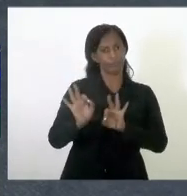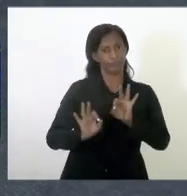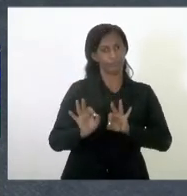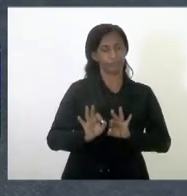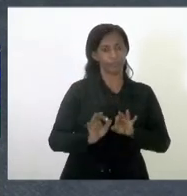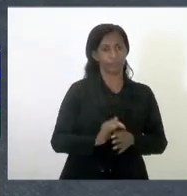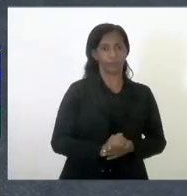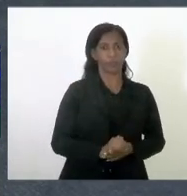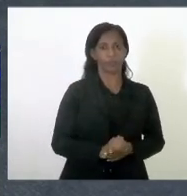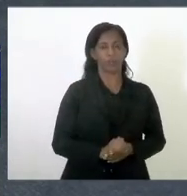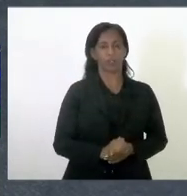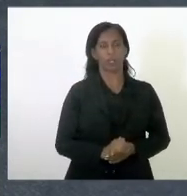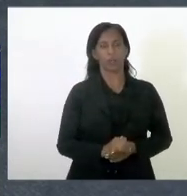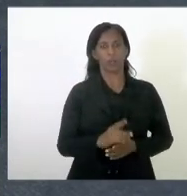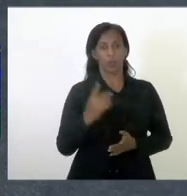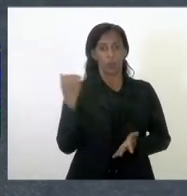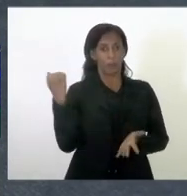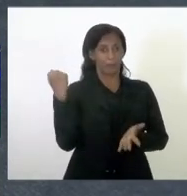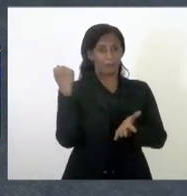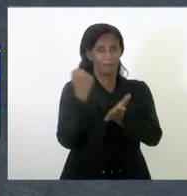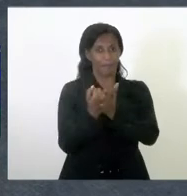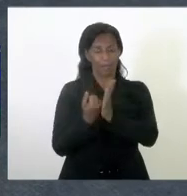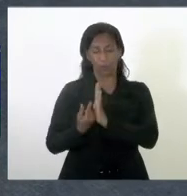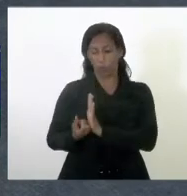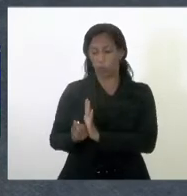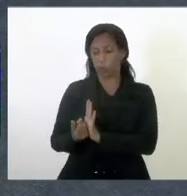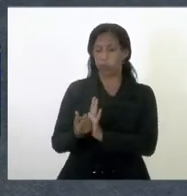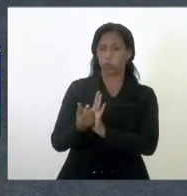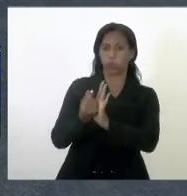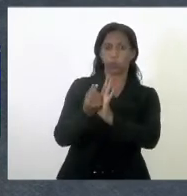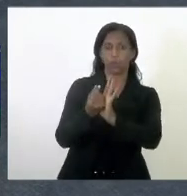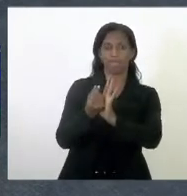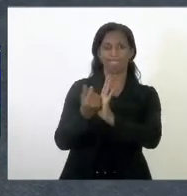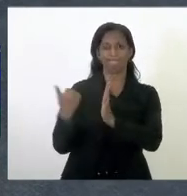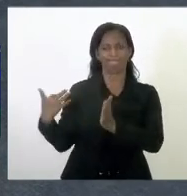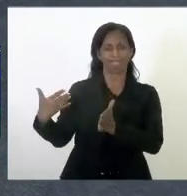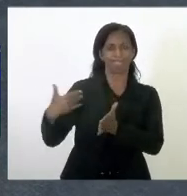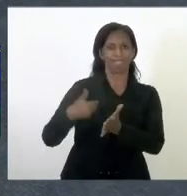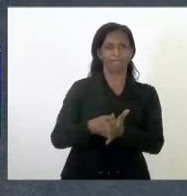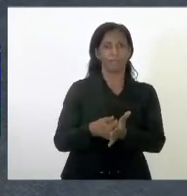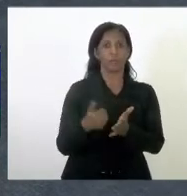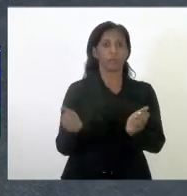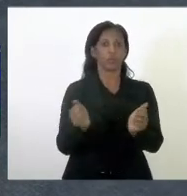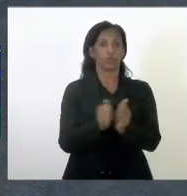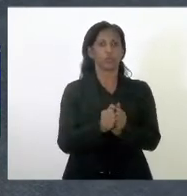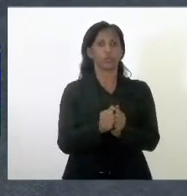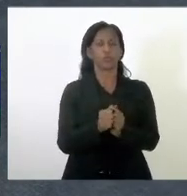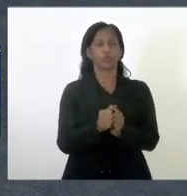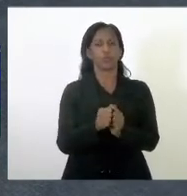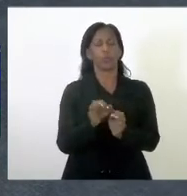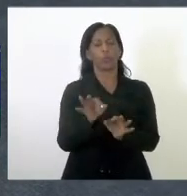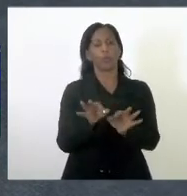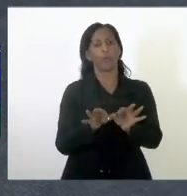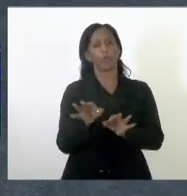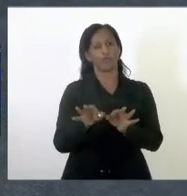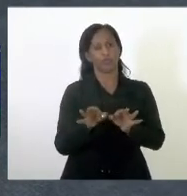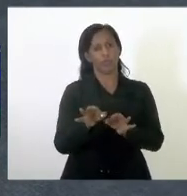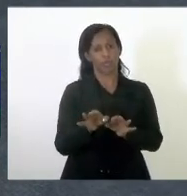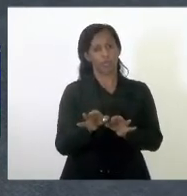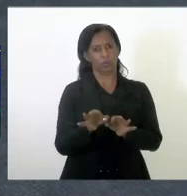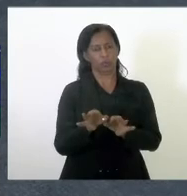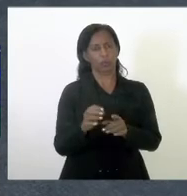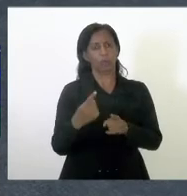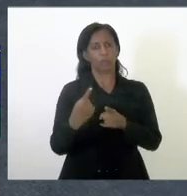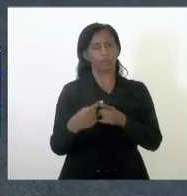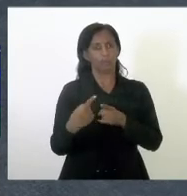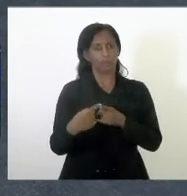o cálculo do impacto orçamentário, ele deve vir, deputado Márcio Pacheco, junto com o projeto, para que seja um